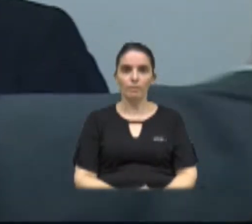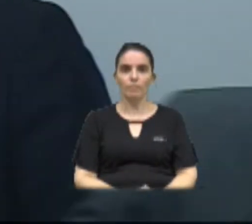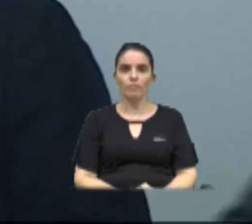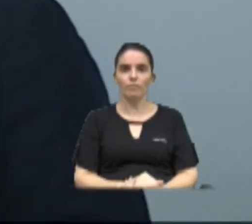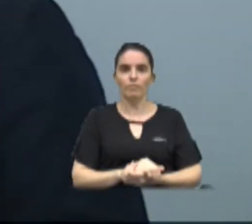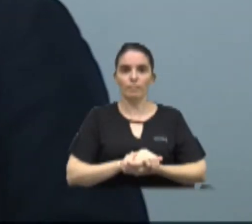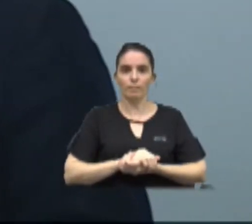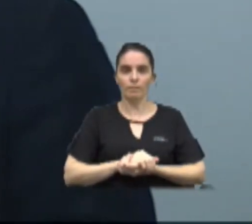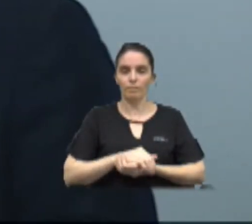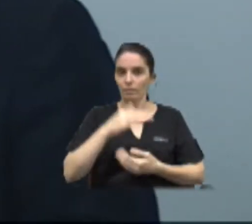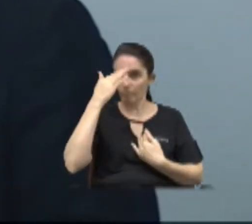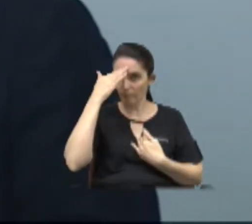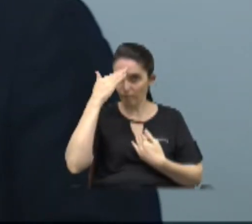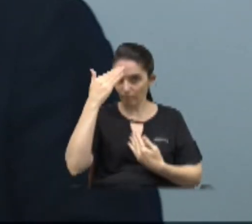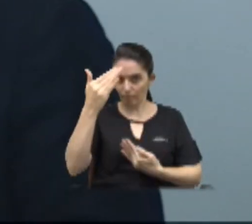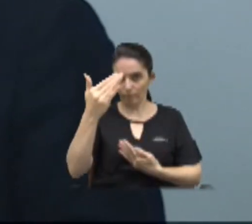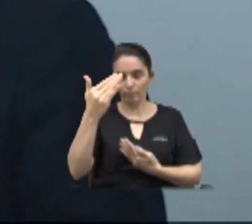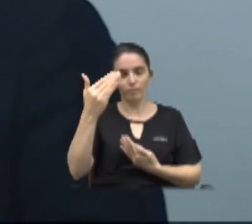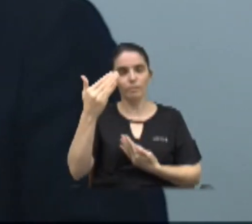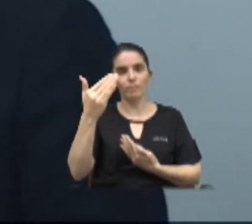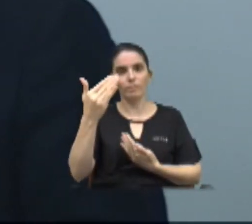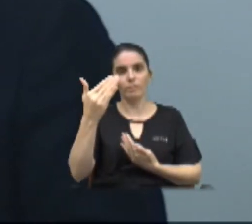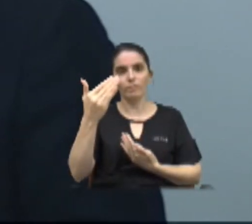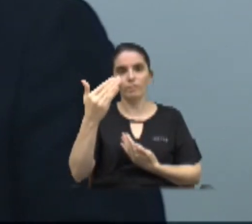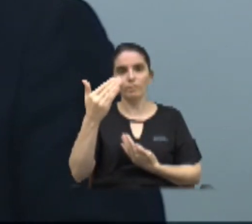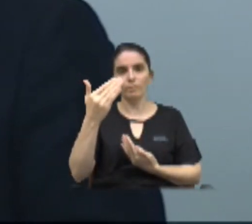E eu quero agradecer